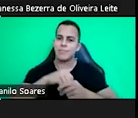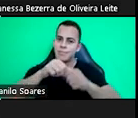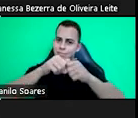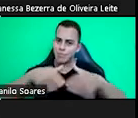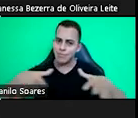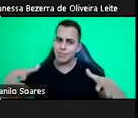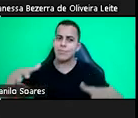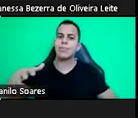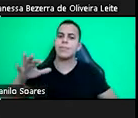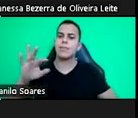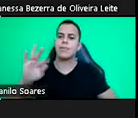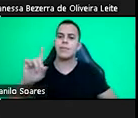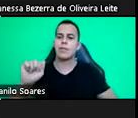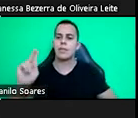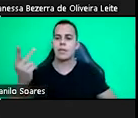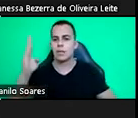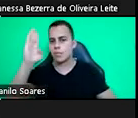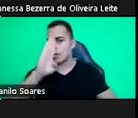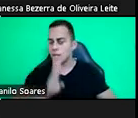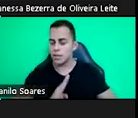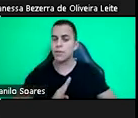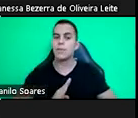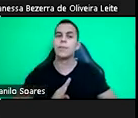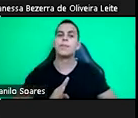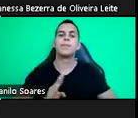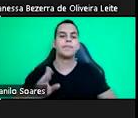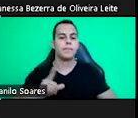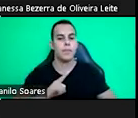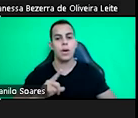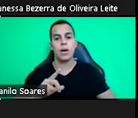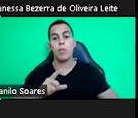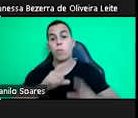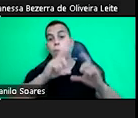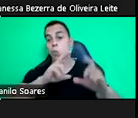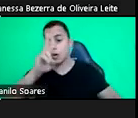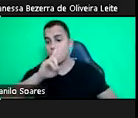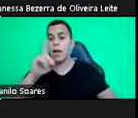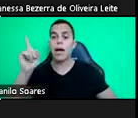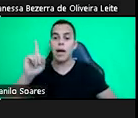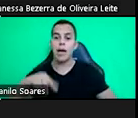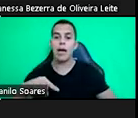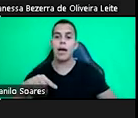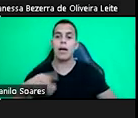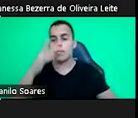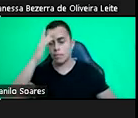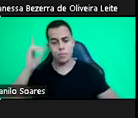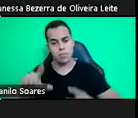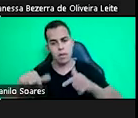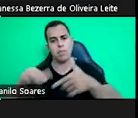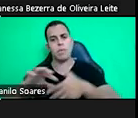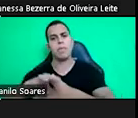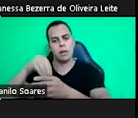TDAH Brasil. Então, aqui as bolinhas maiores representam PIs dentro dessa colaboração.